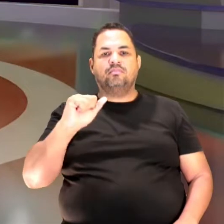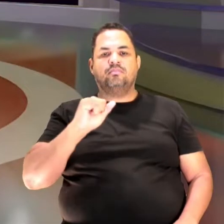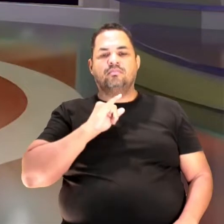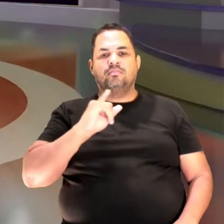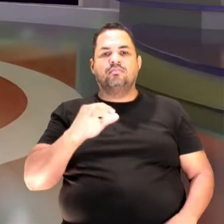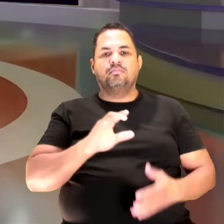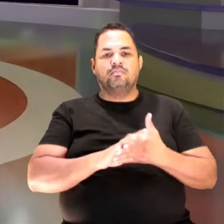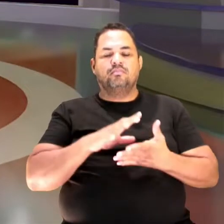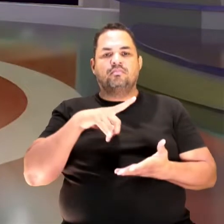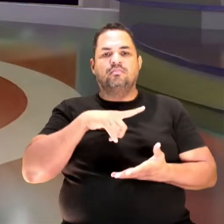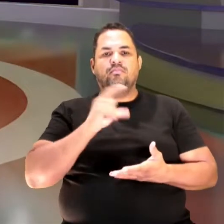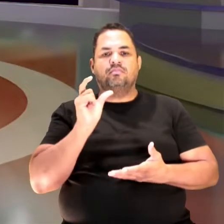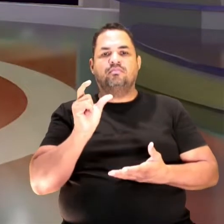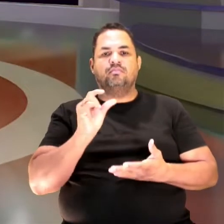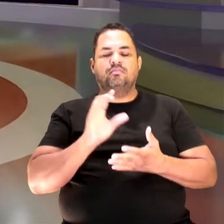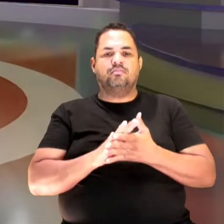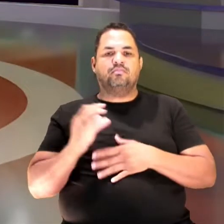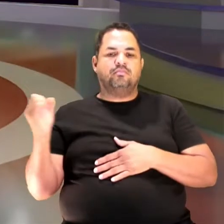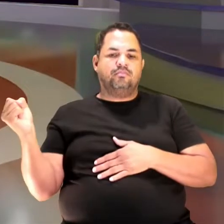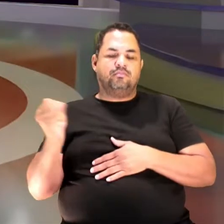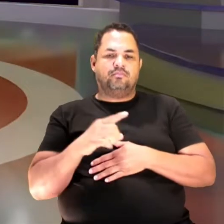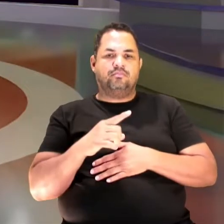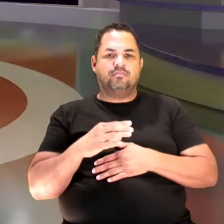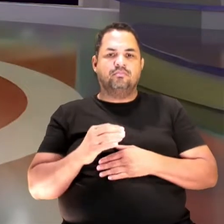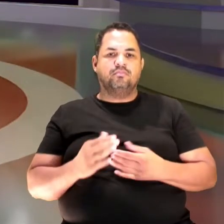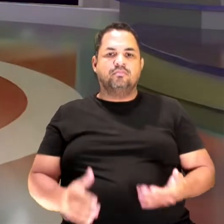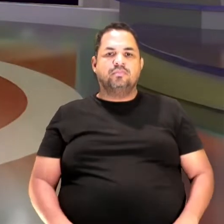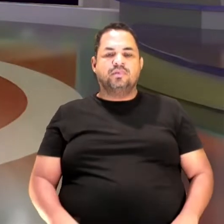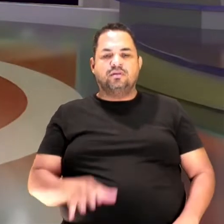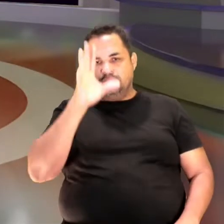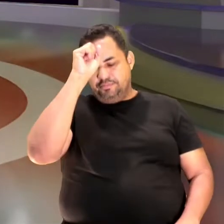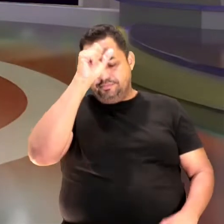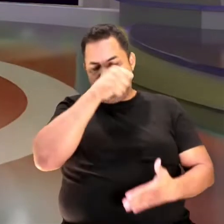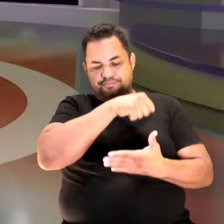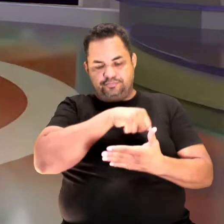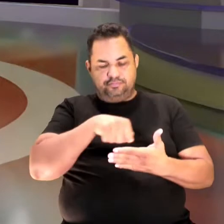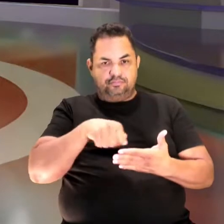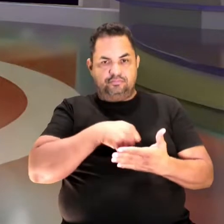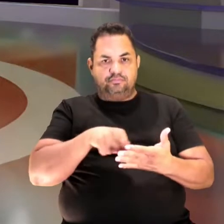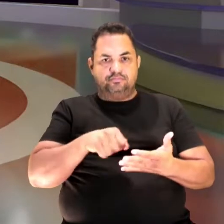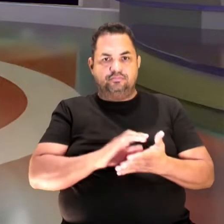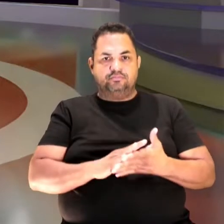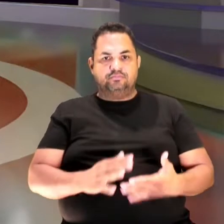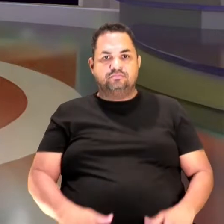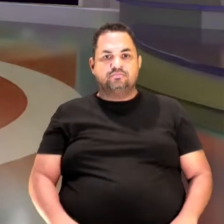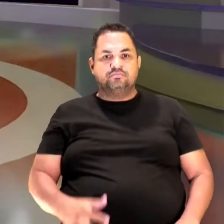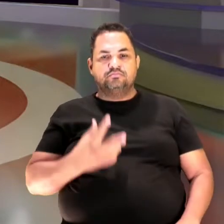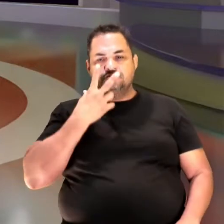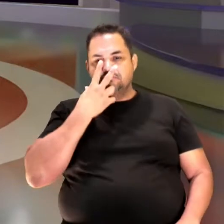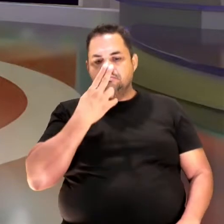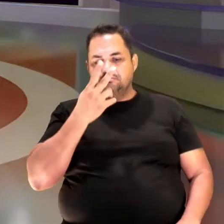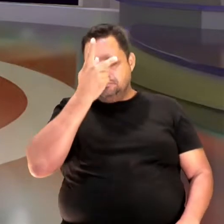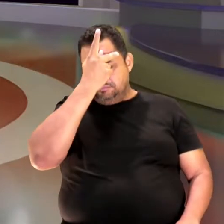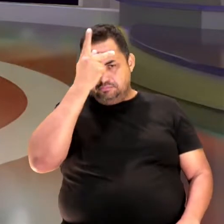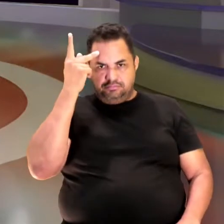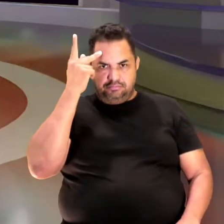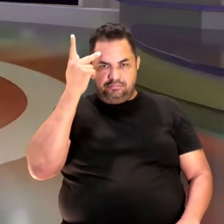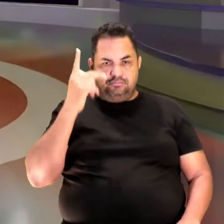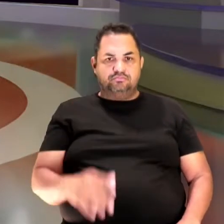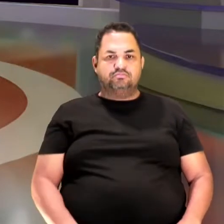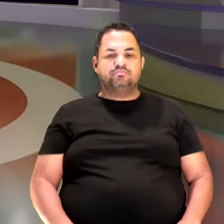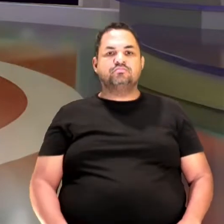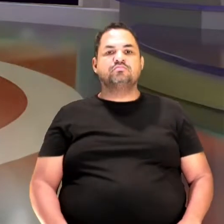muita palavra nova, muito vocabulário para você. Nós vamos aprender a descrever as pessoas, a aparência das pessoas. What